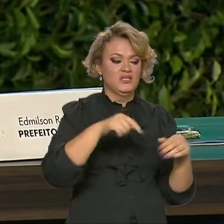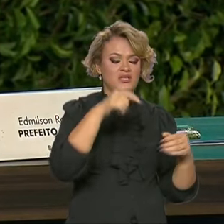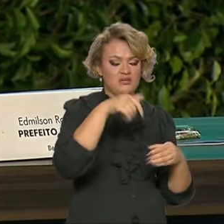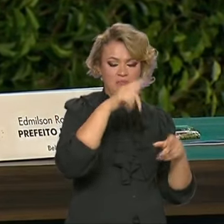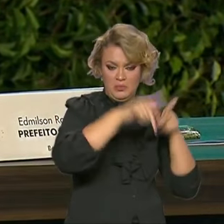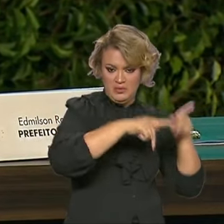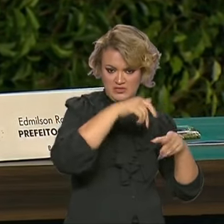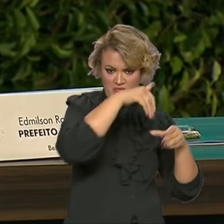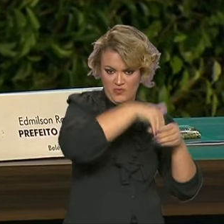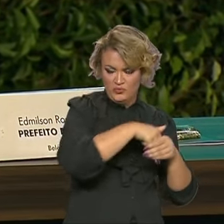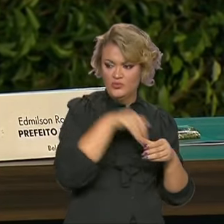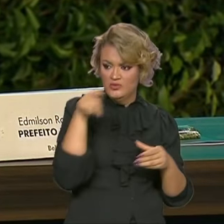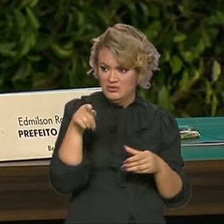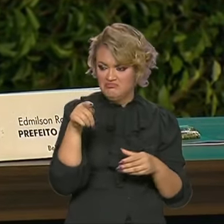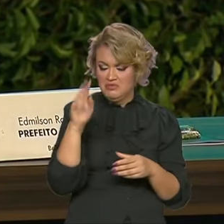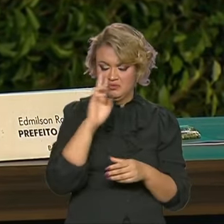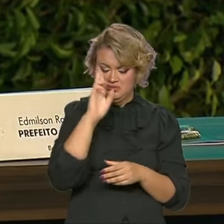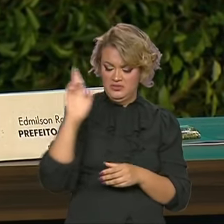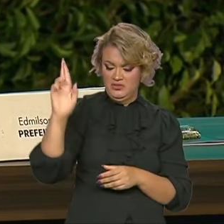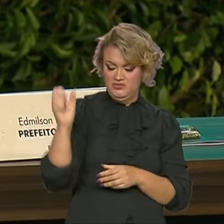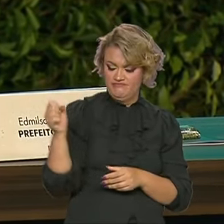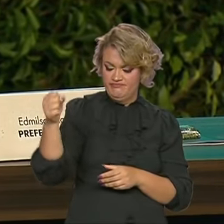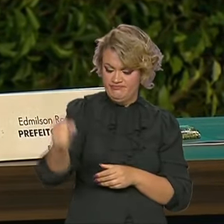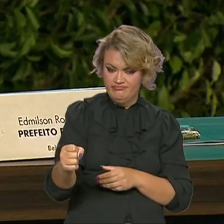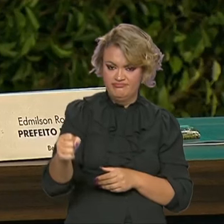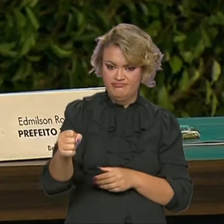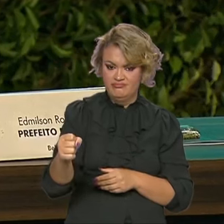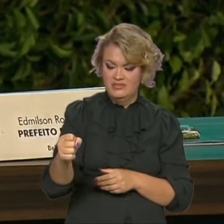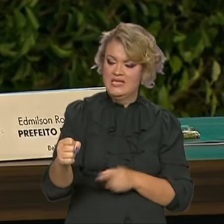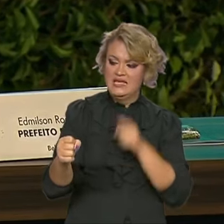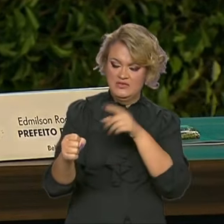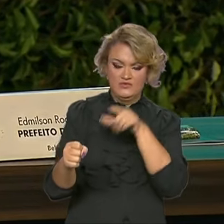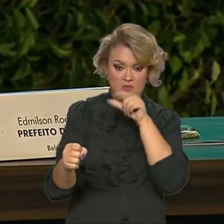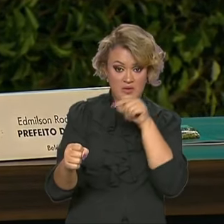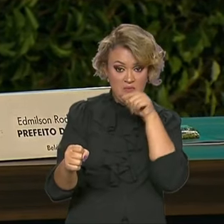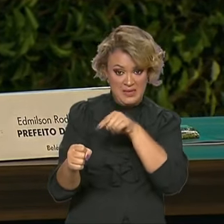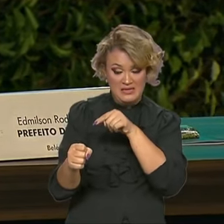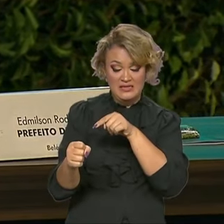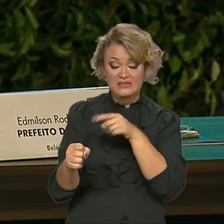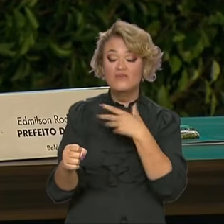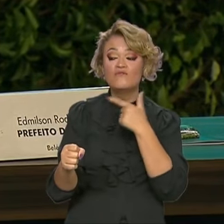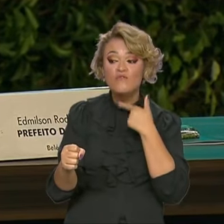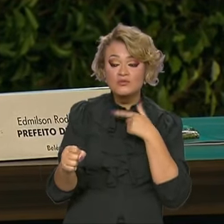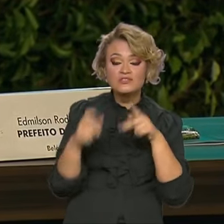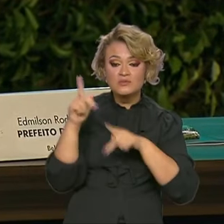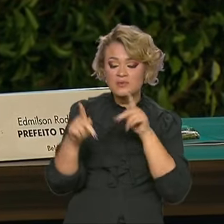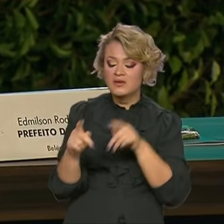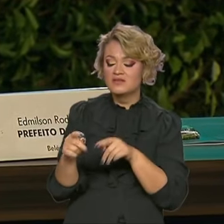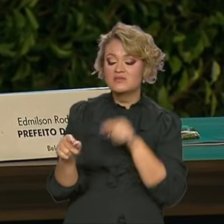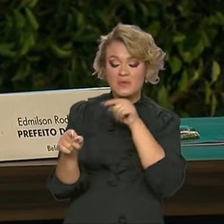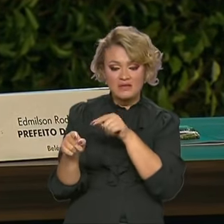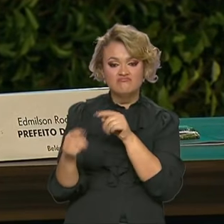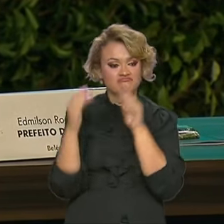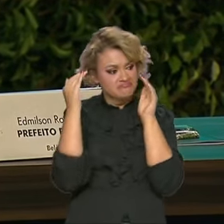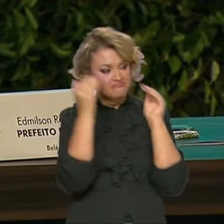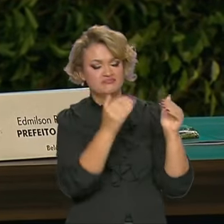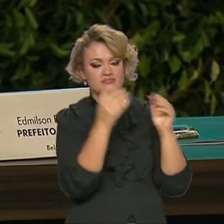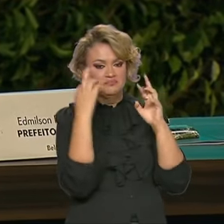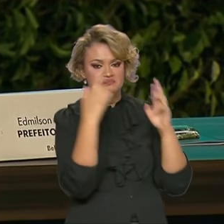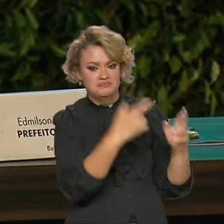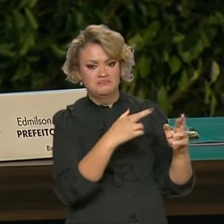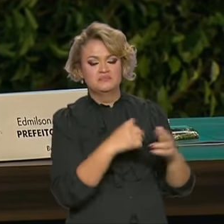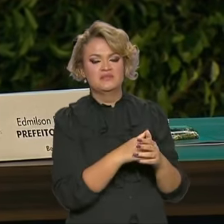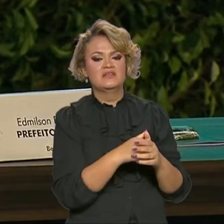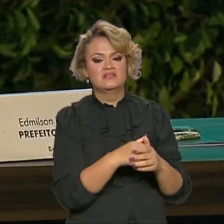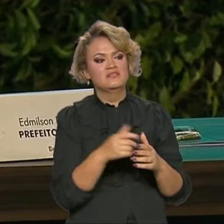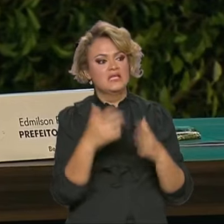seus povos e que não podem ser ignoradas. No primeiro Fórum das Cidades